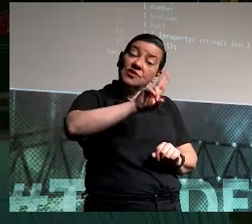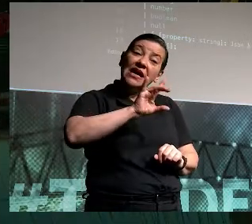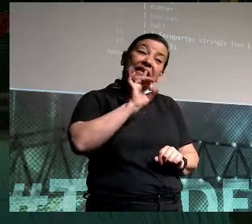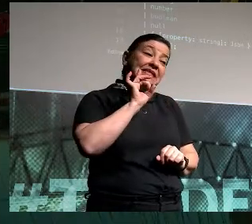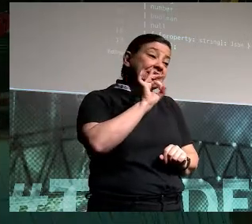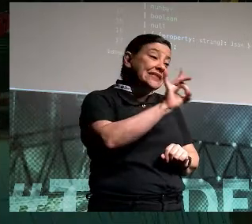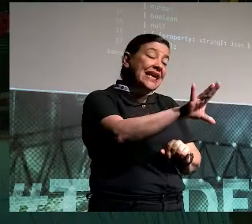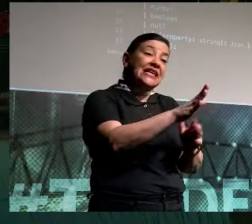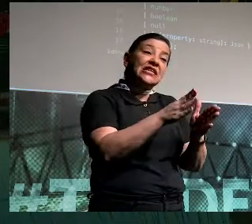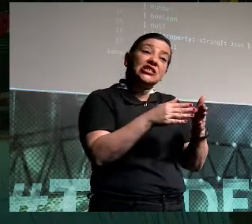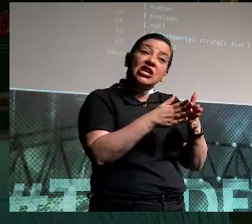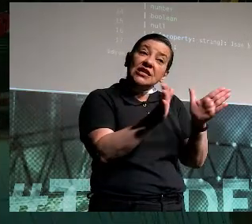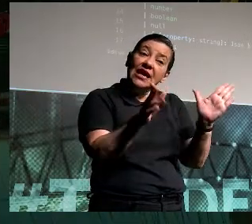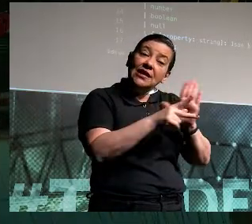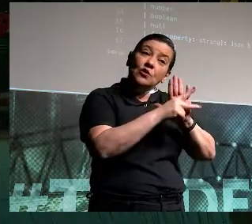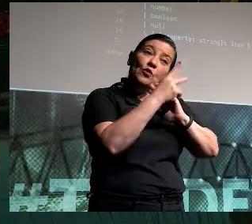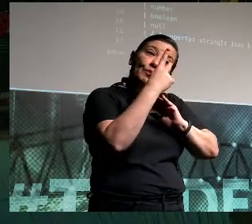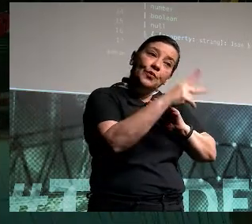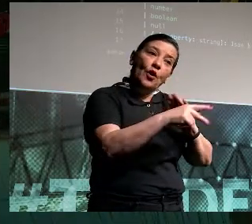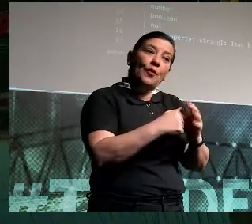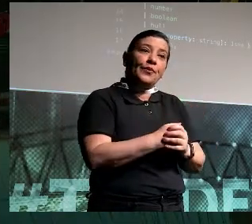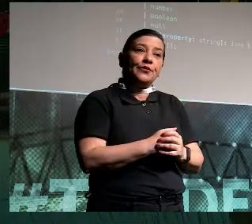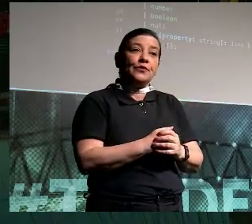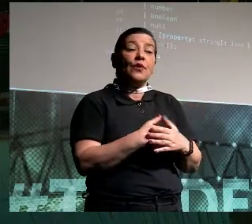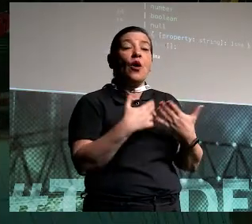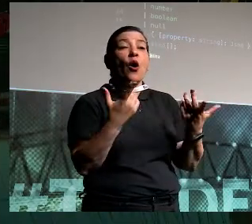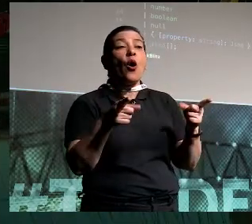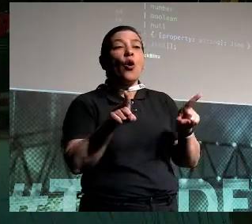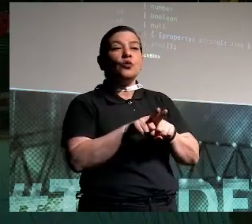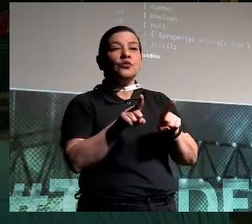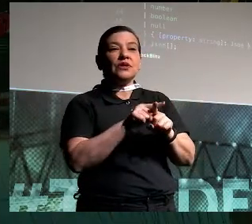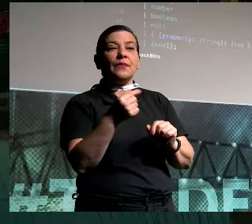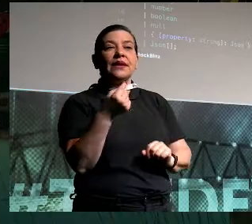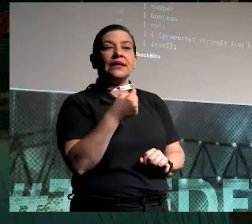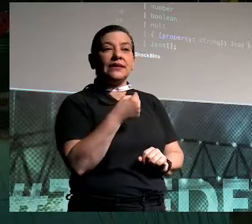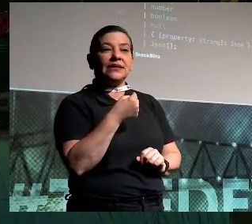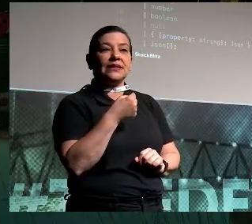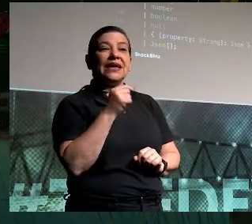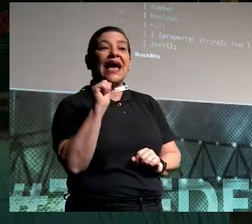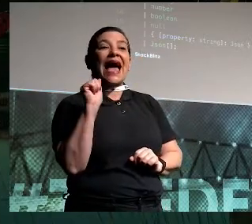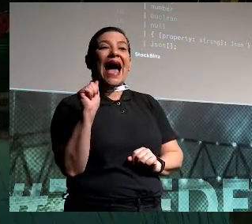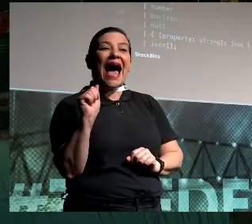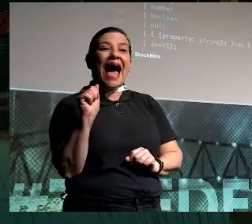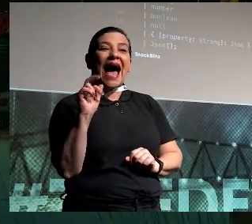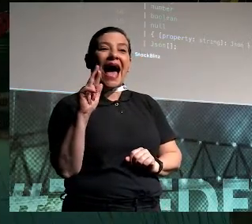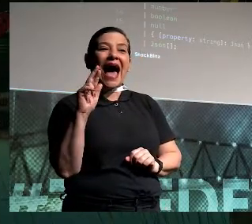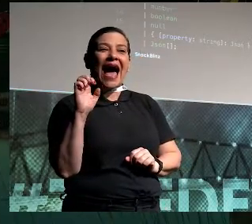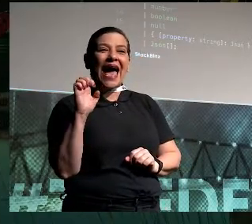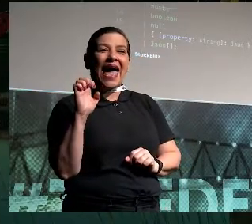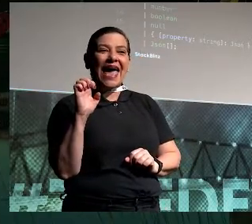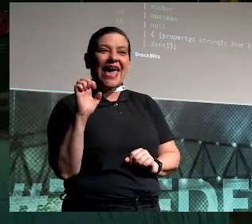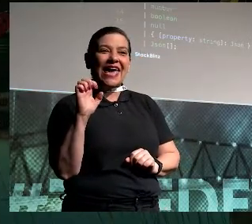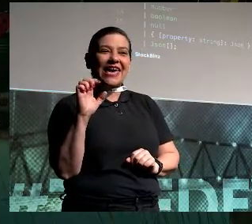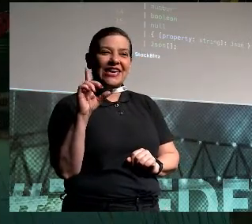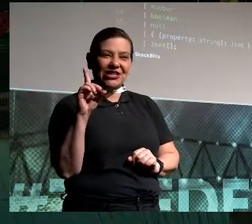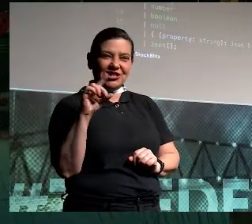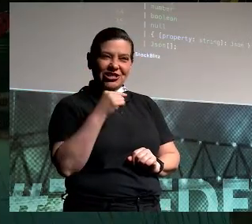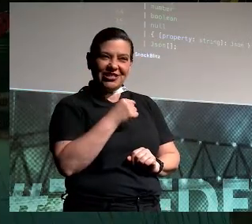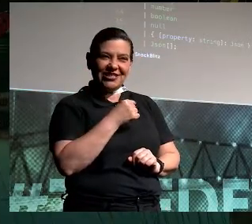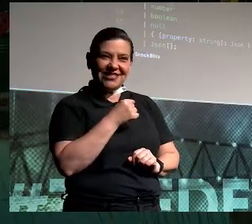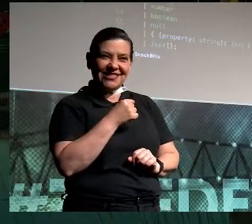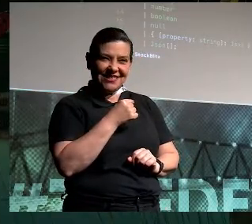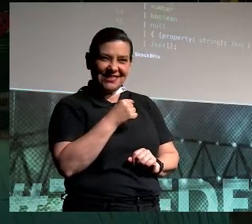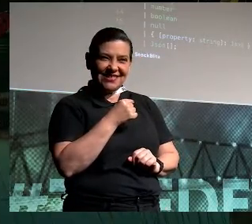genérico dele, ou ele é um array recursivo dele mesmo. O que significa